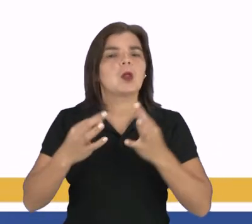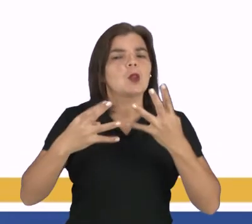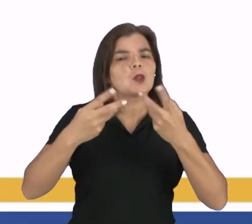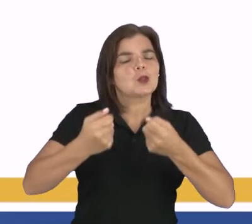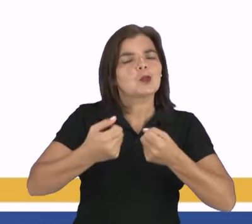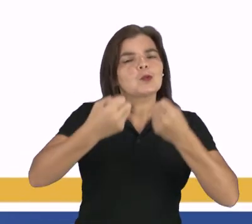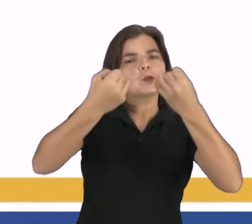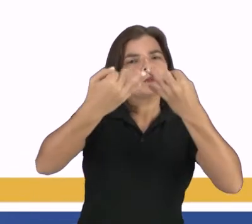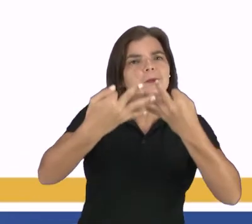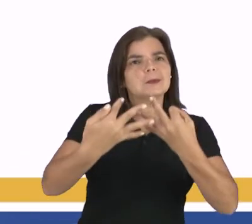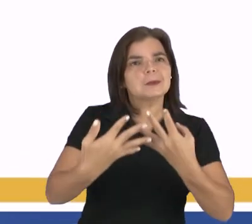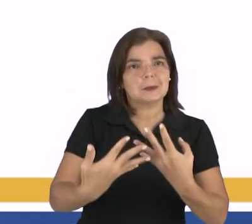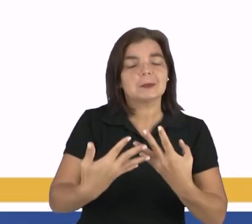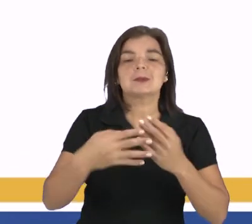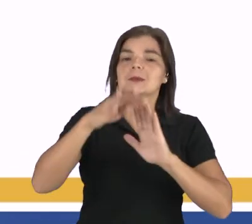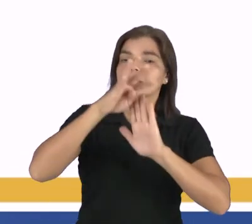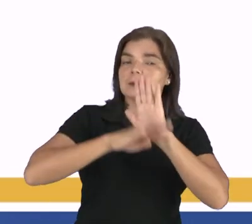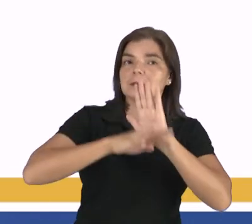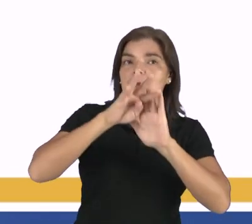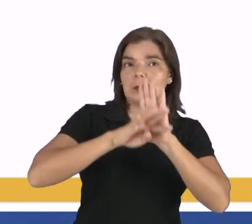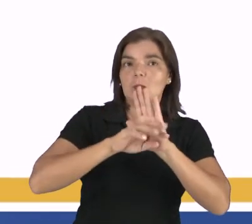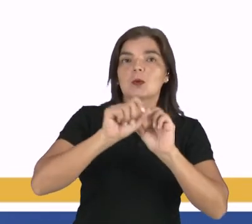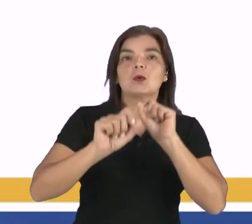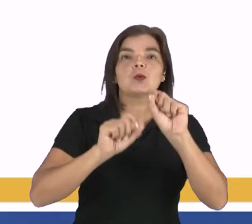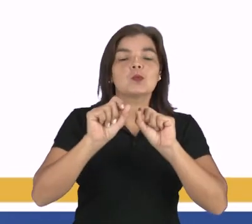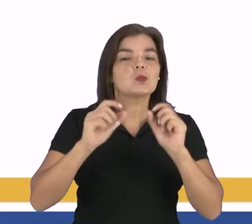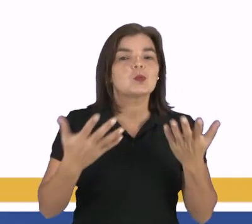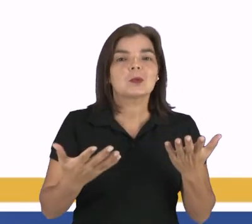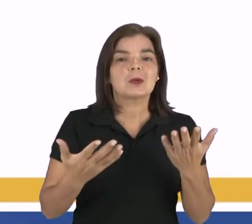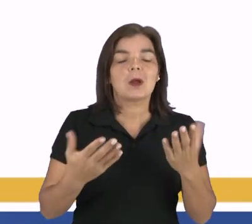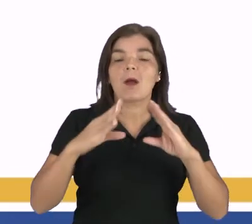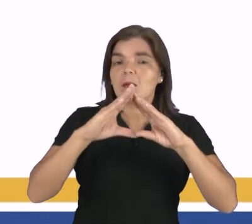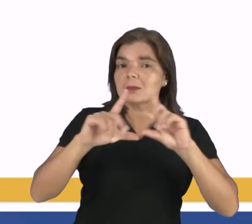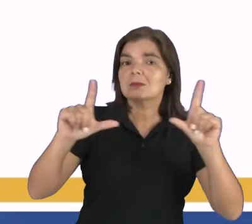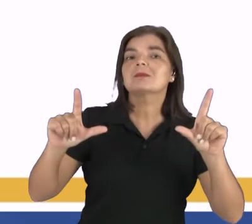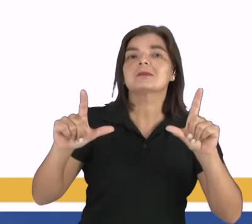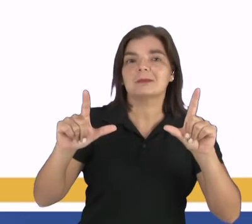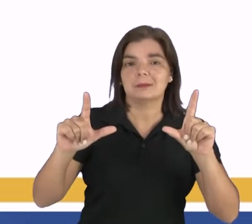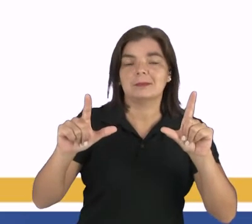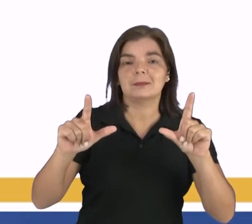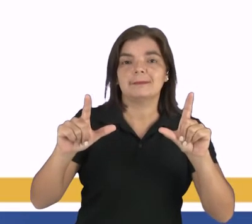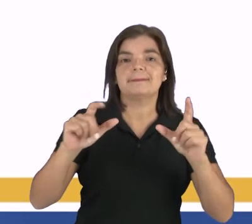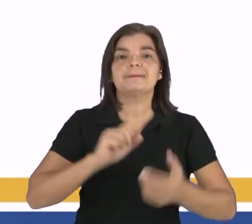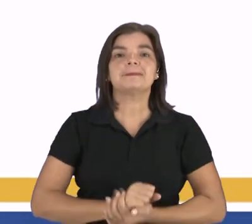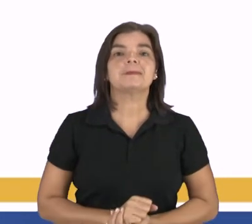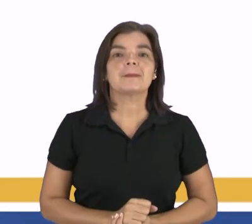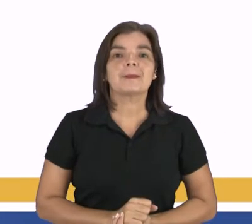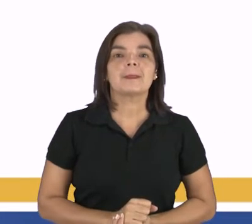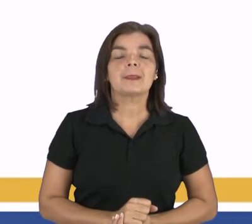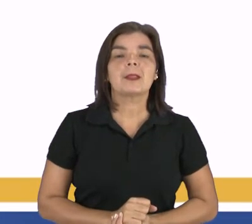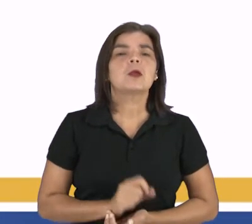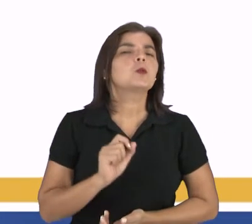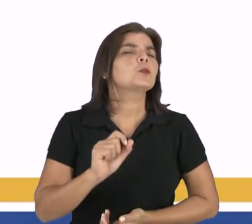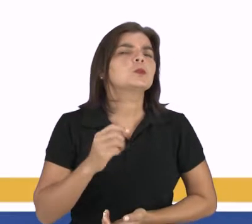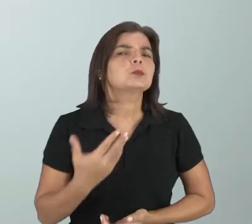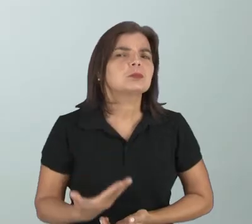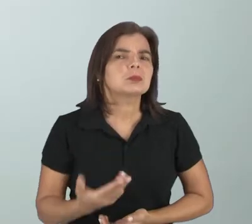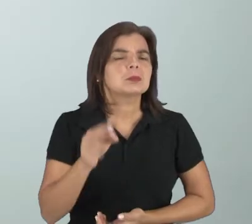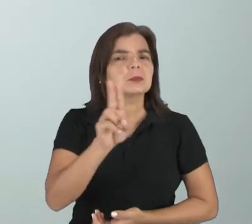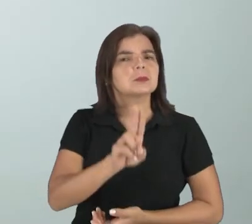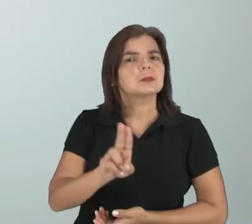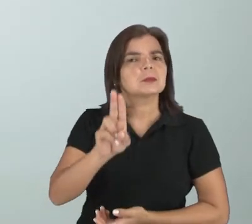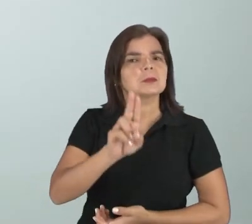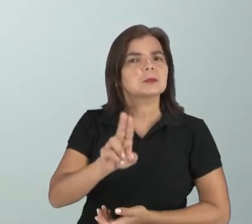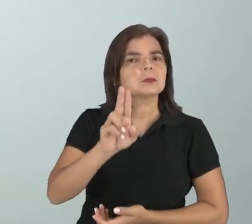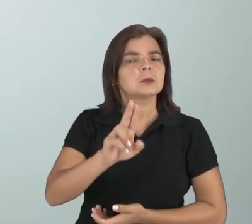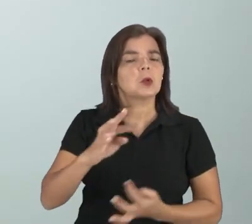essa articulação do texto, ela é construída de uma maneira muito clara, certo? E o que ele se